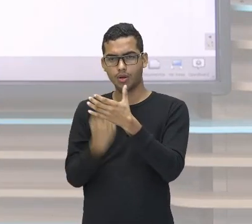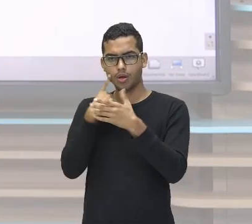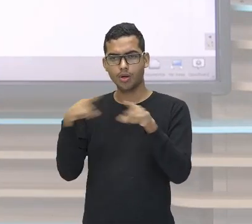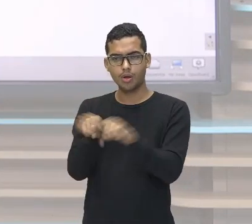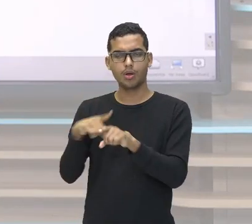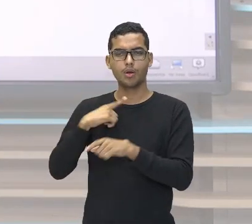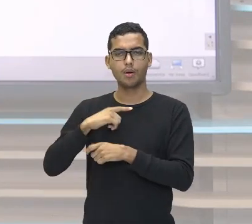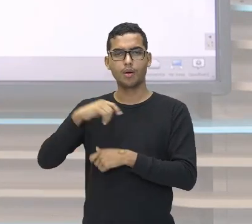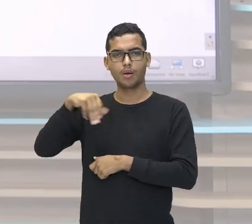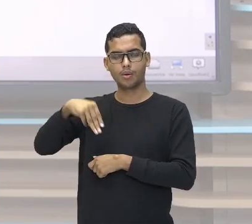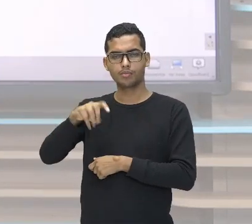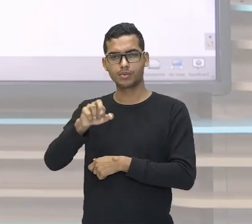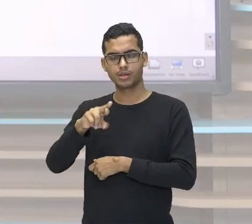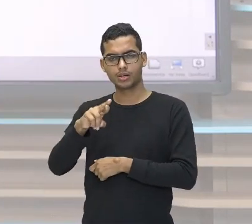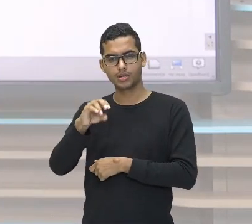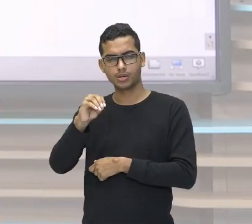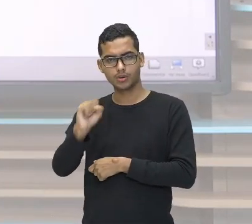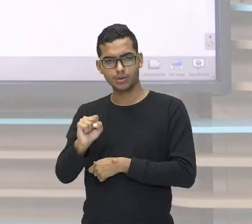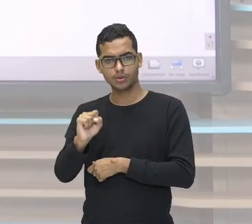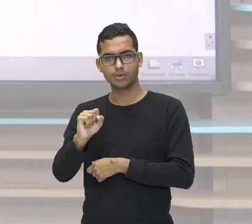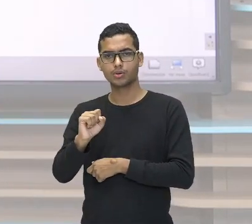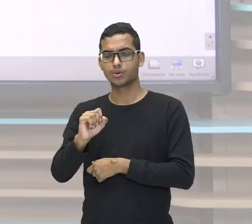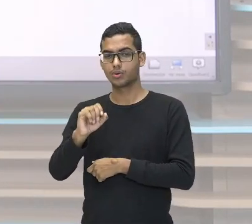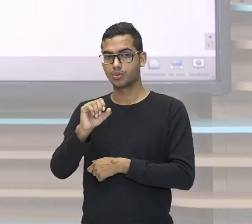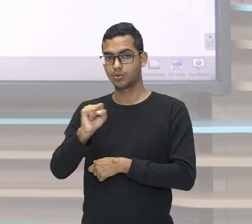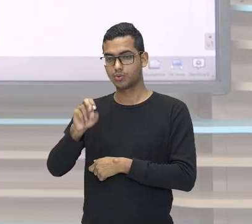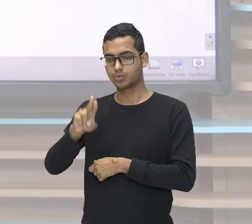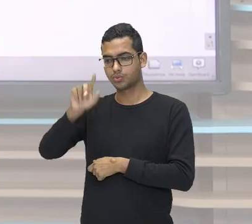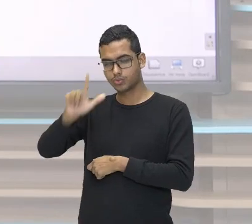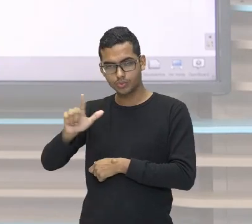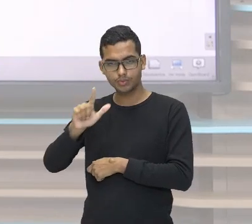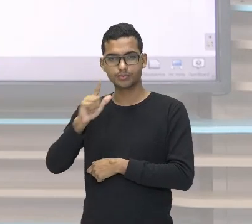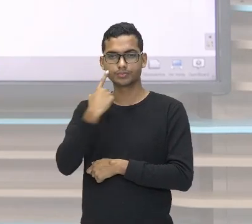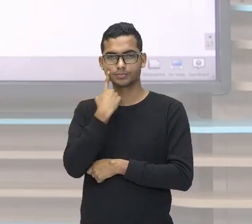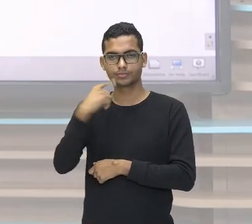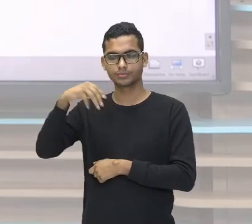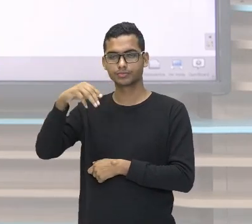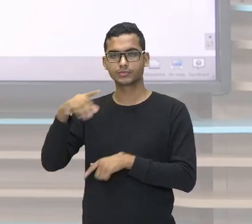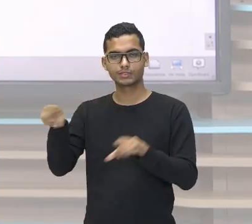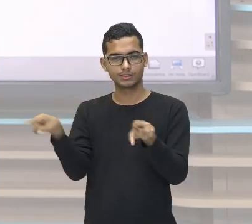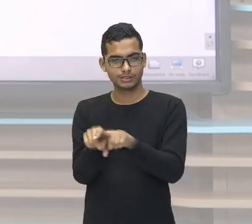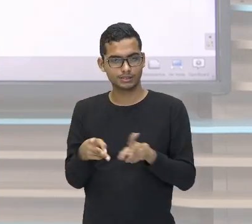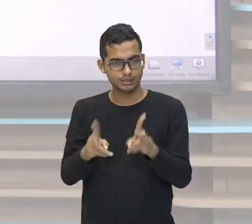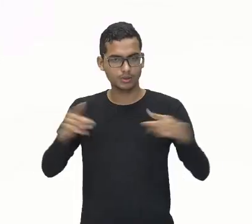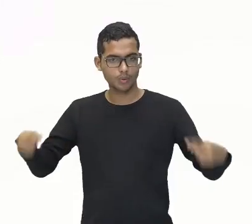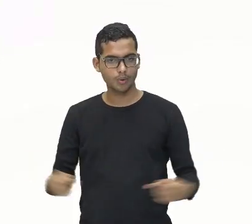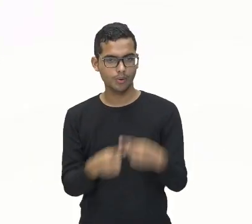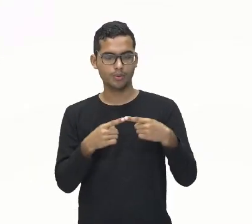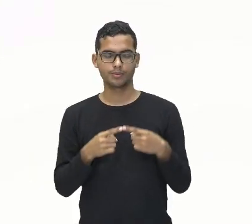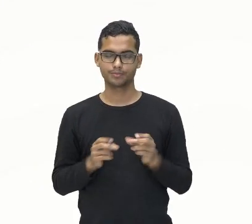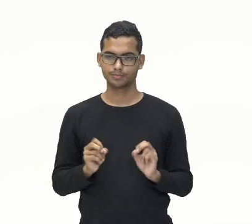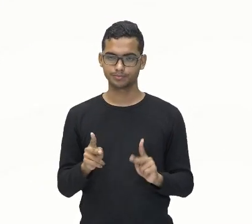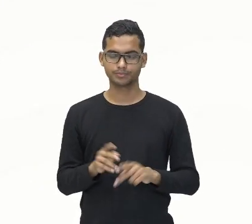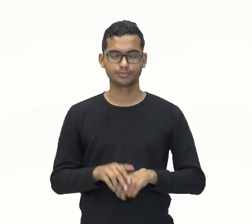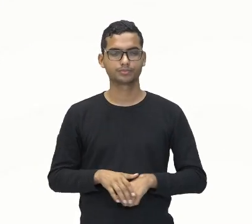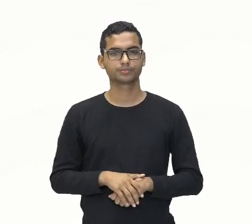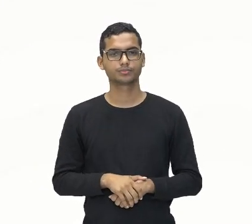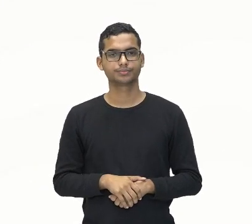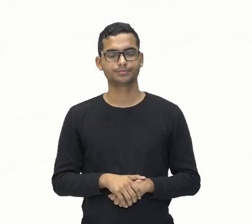sobre alguns aqui ainda nessa aula, eles estão enquadrados aqui num desses 5 tipos. Vamos dar uma olhada